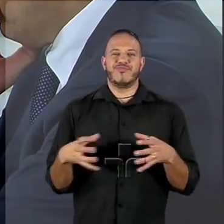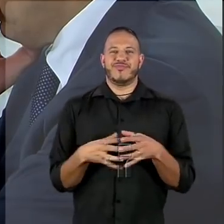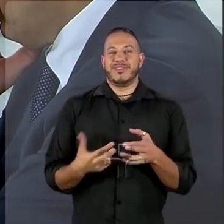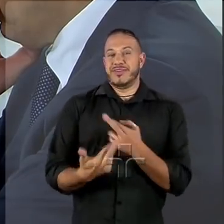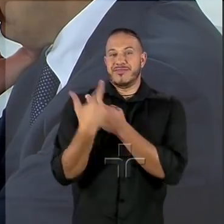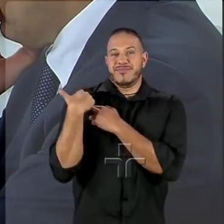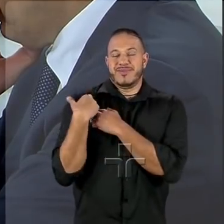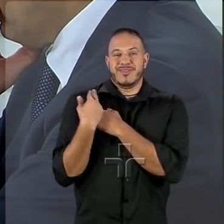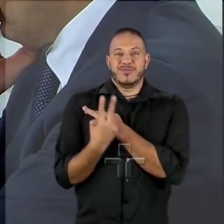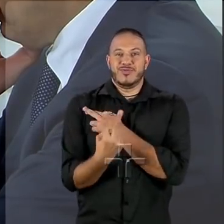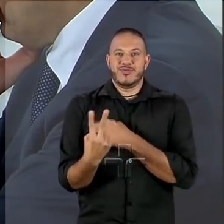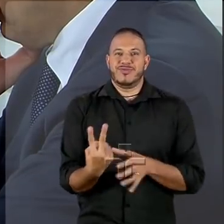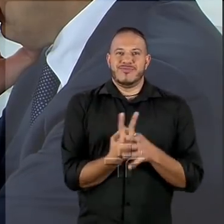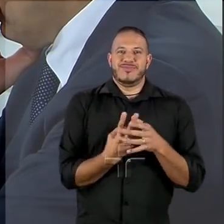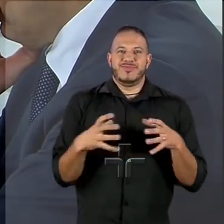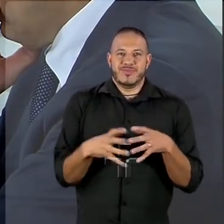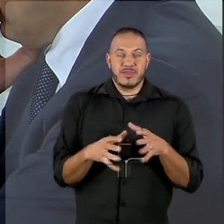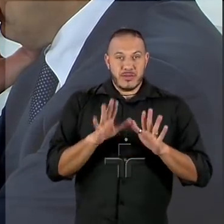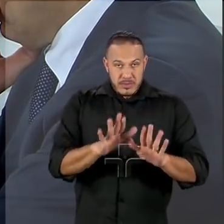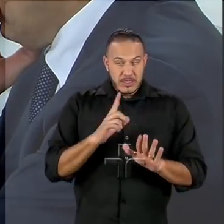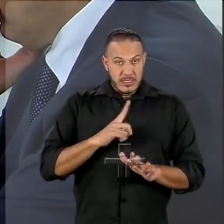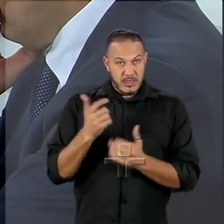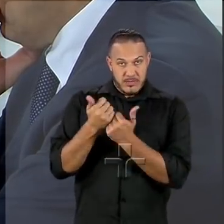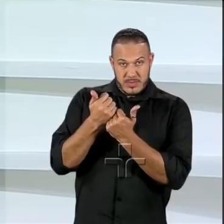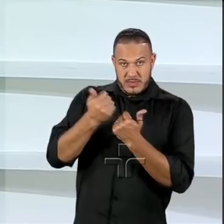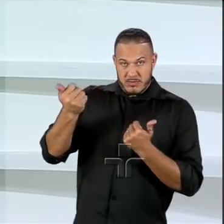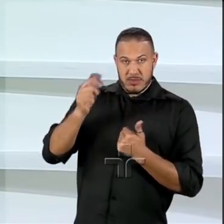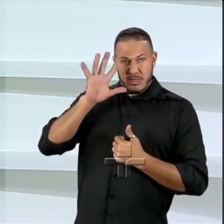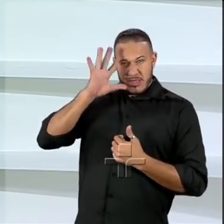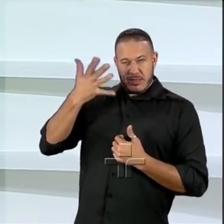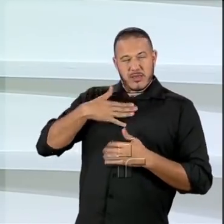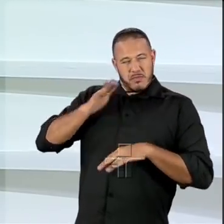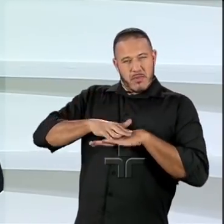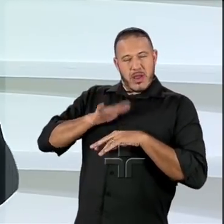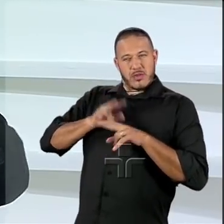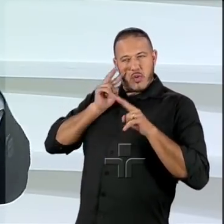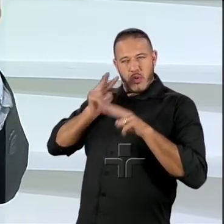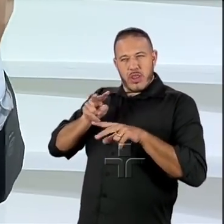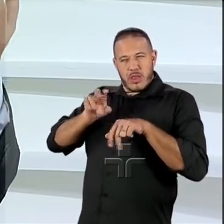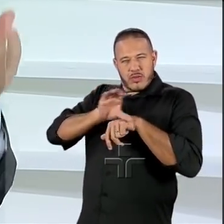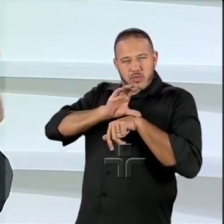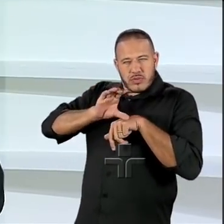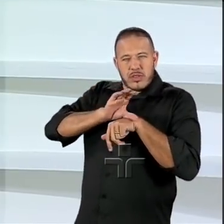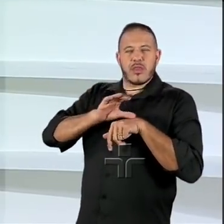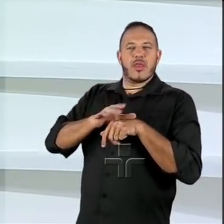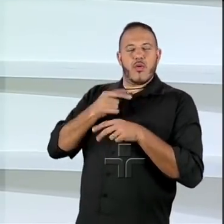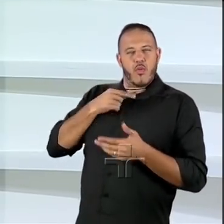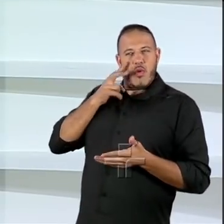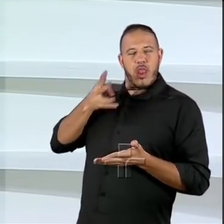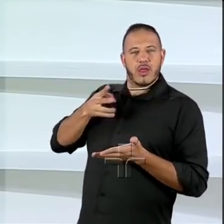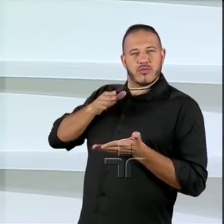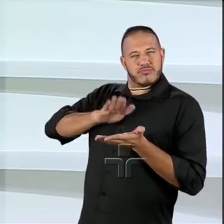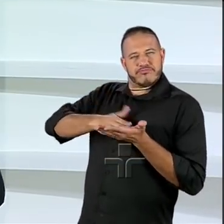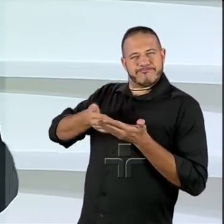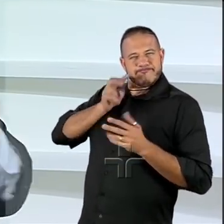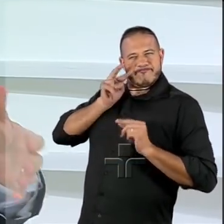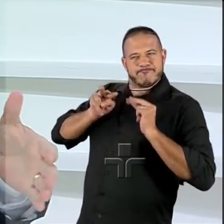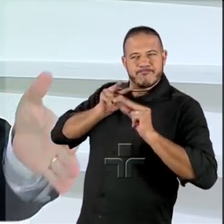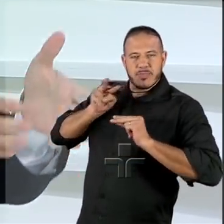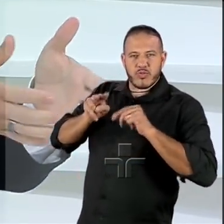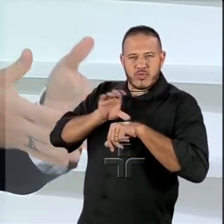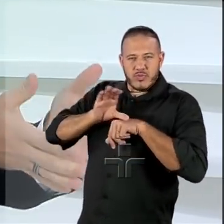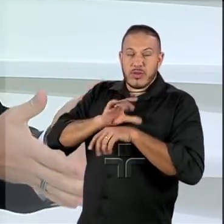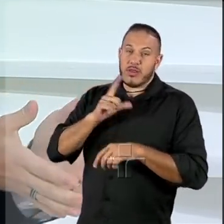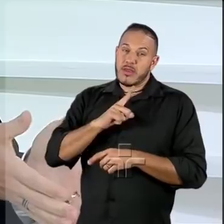interessante observar, se por vezes eu tenho ministros que decidem muito mais olhando para a Constituição e fazendo interpretação constitucional, eu tenho